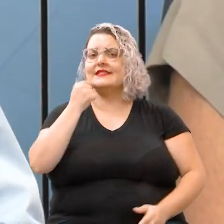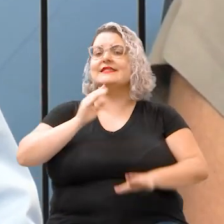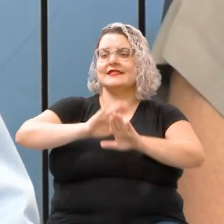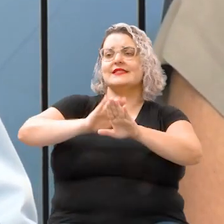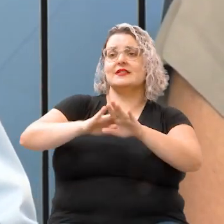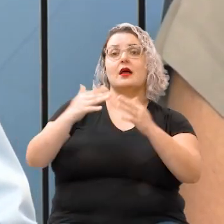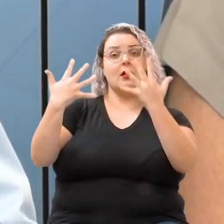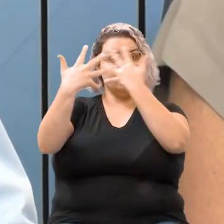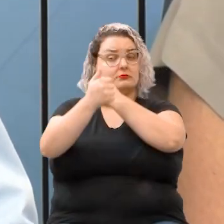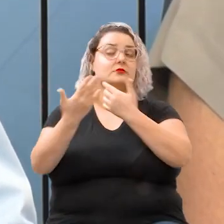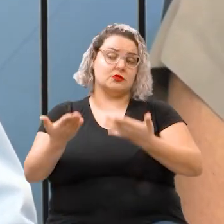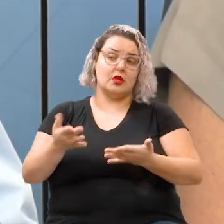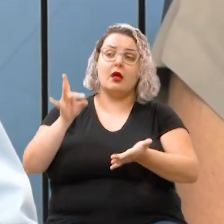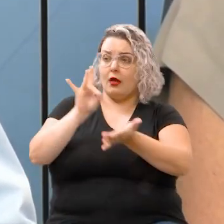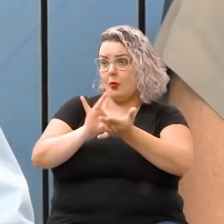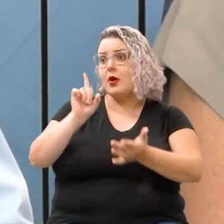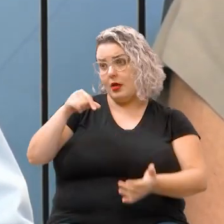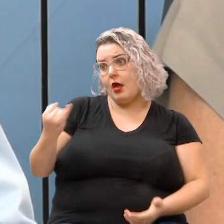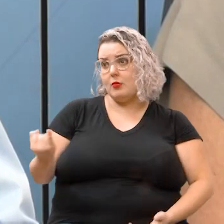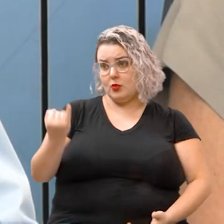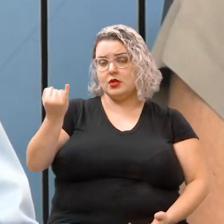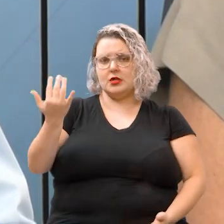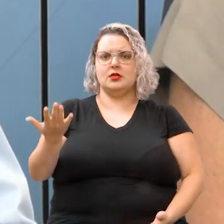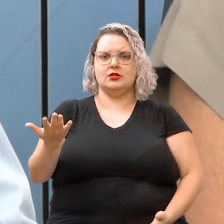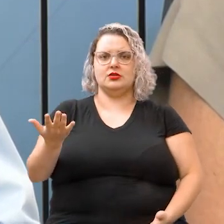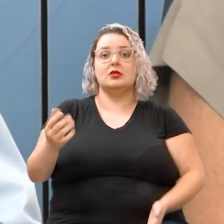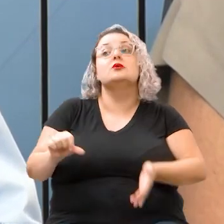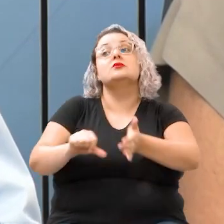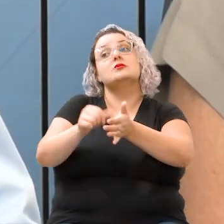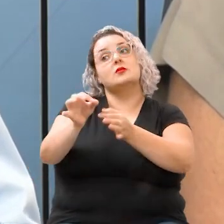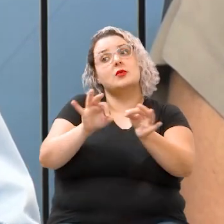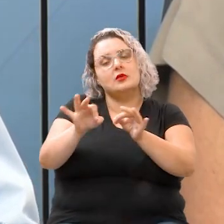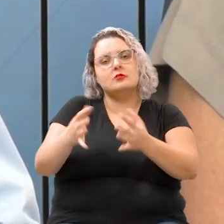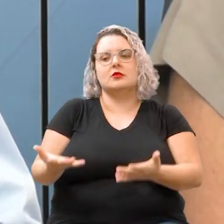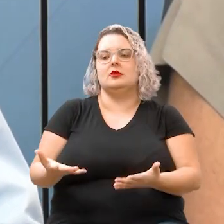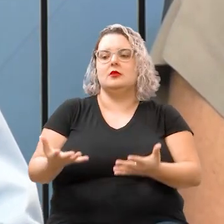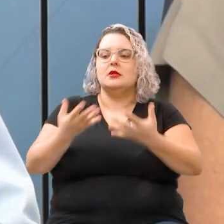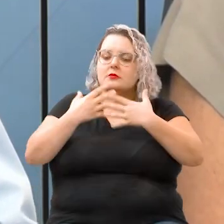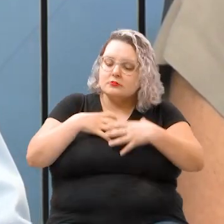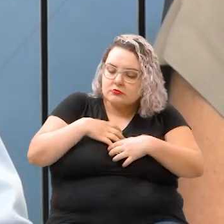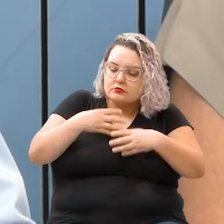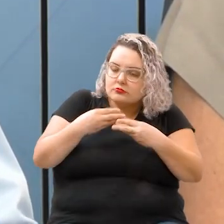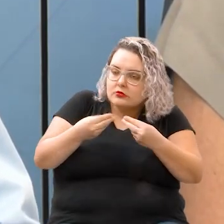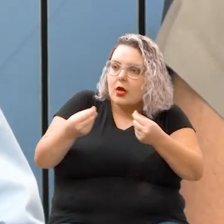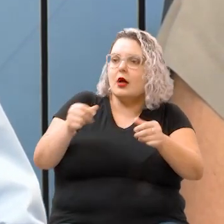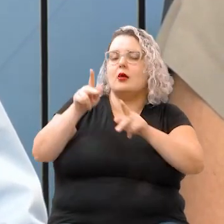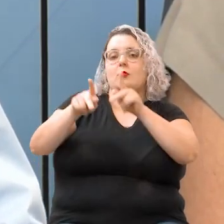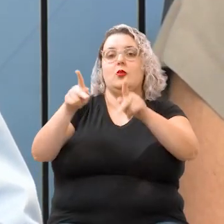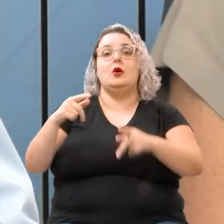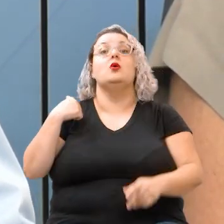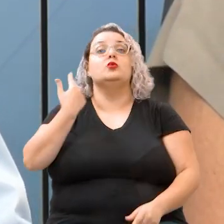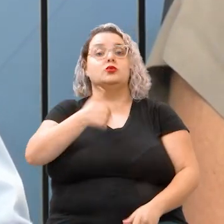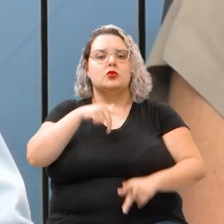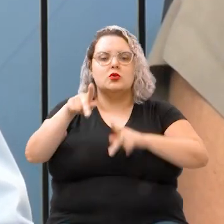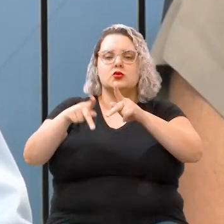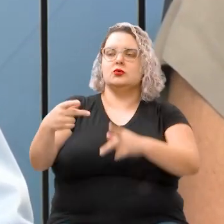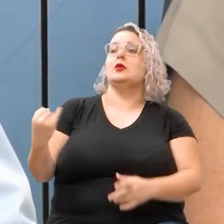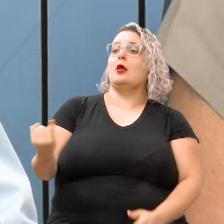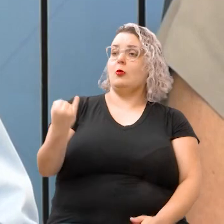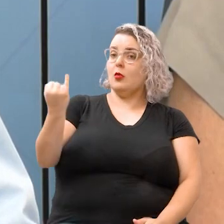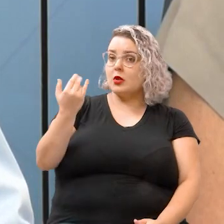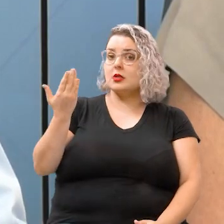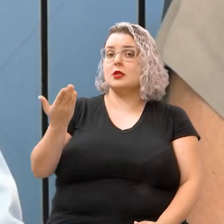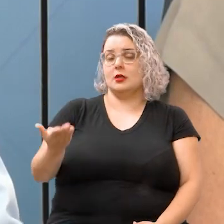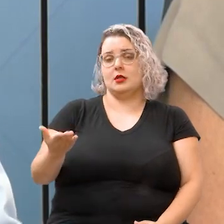parte estética, isso é realmente muito importante. Então, esse primeiro projeto vem sensibilizar a população, a nossa população, da